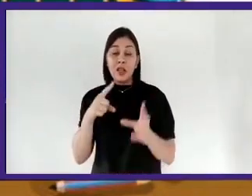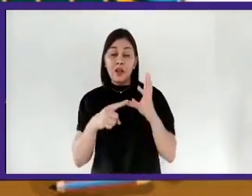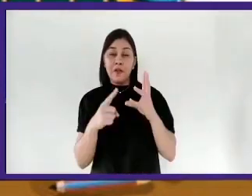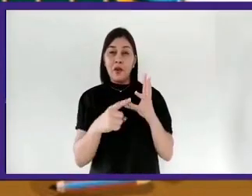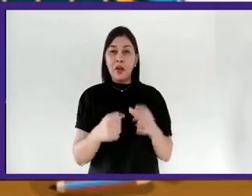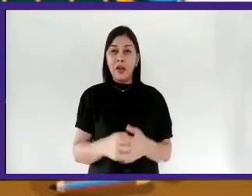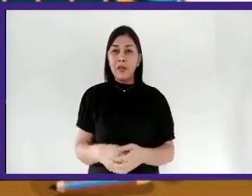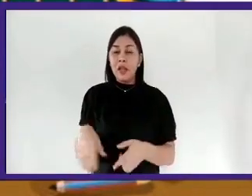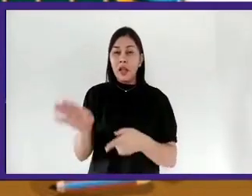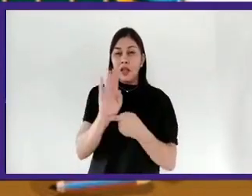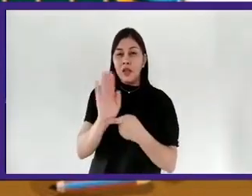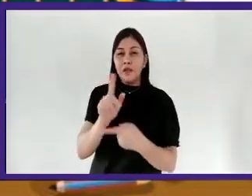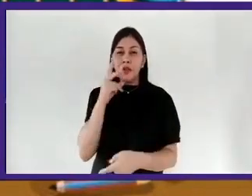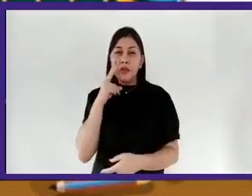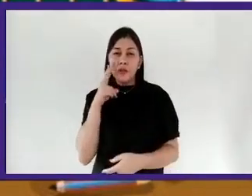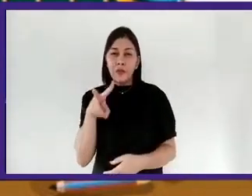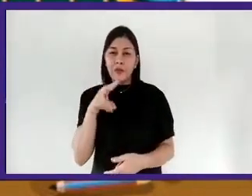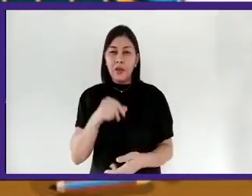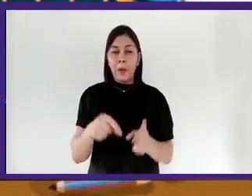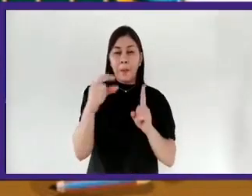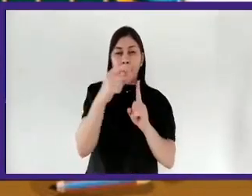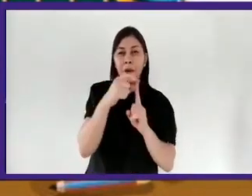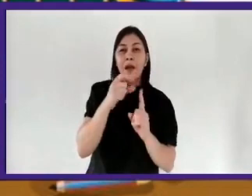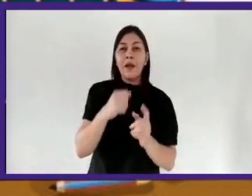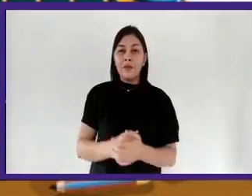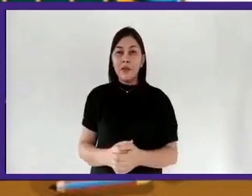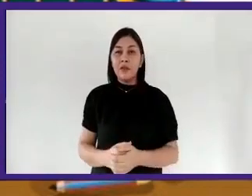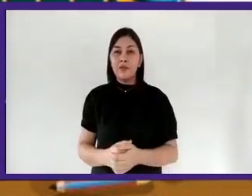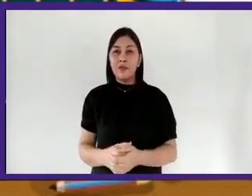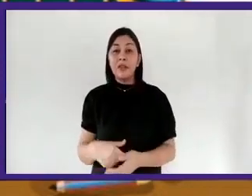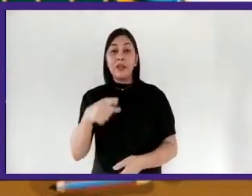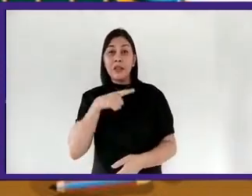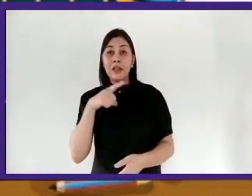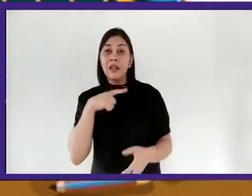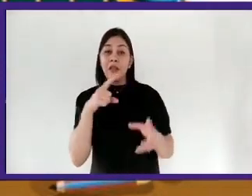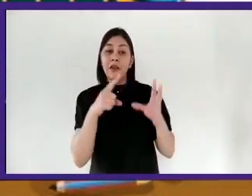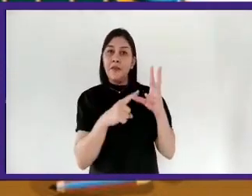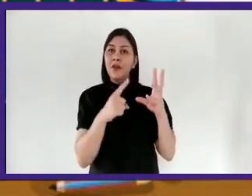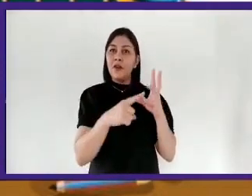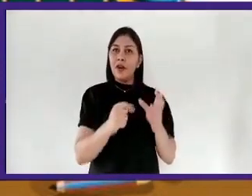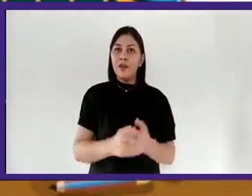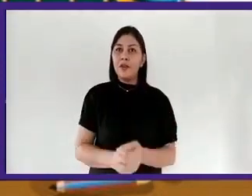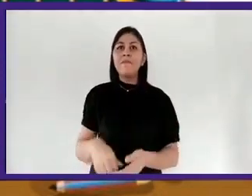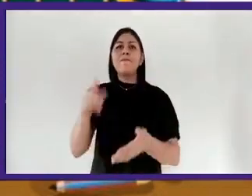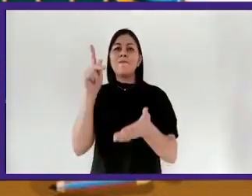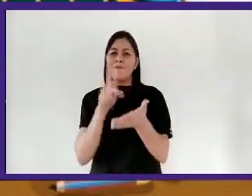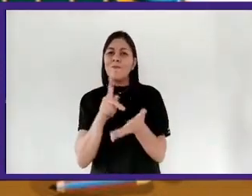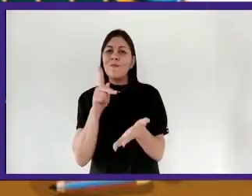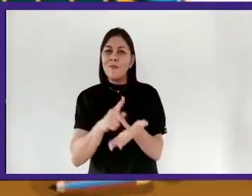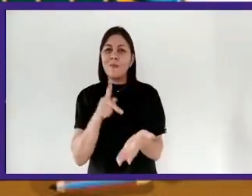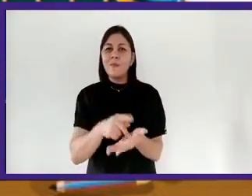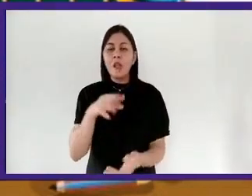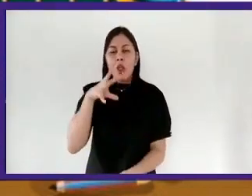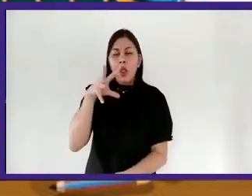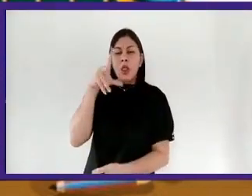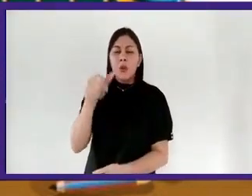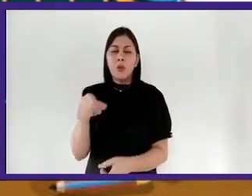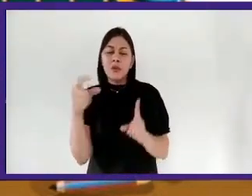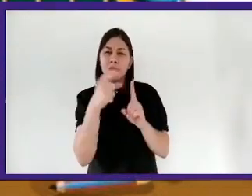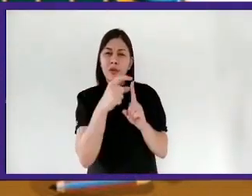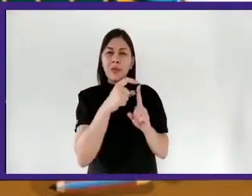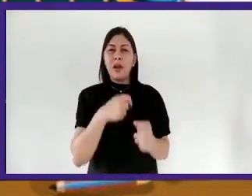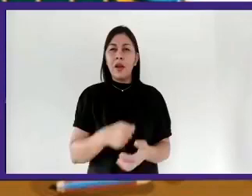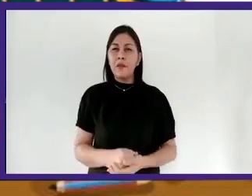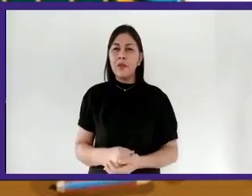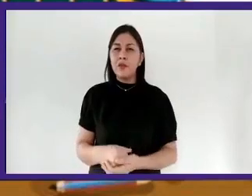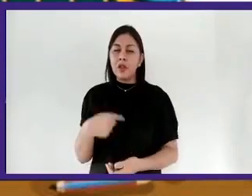vogais. E aí no vídeo vocês viram palavras também com vogais? Realmente, todas as